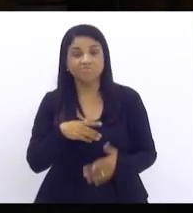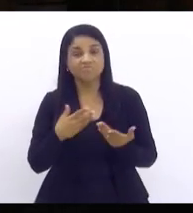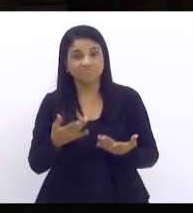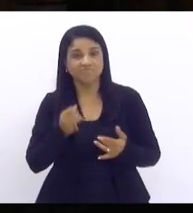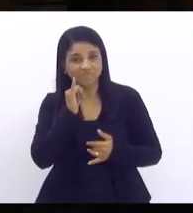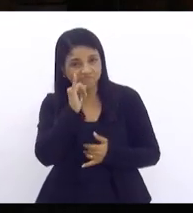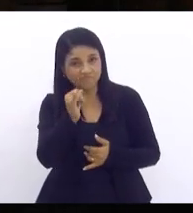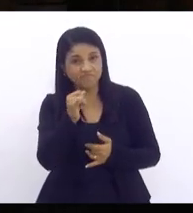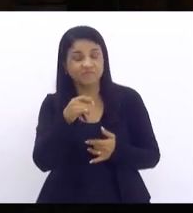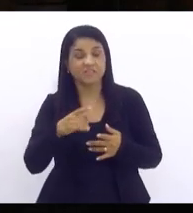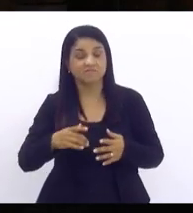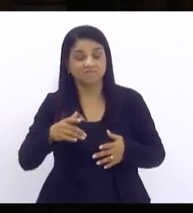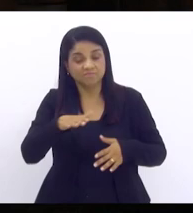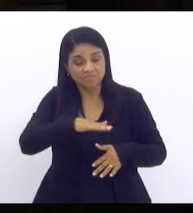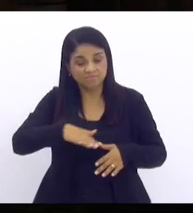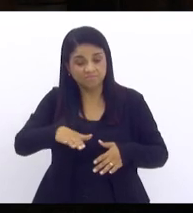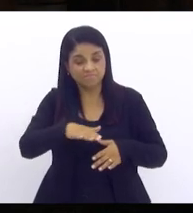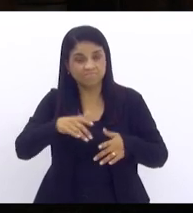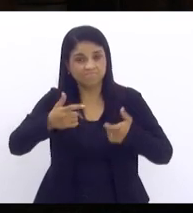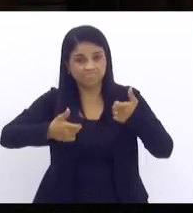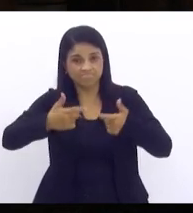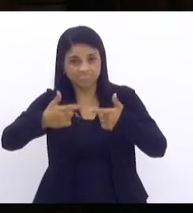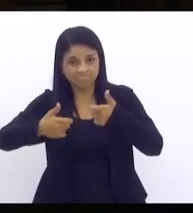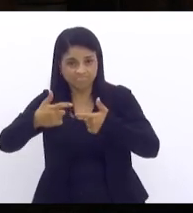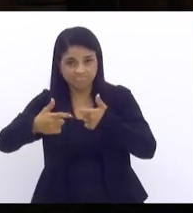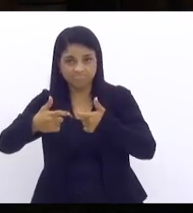Progressão em área de conflagração,